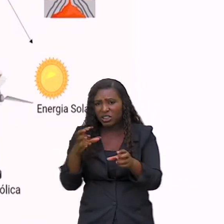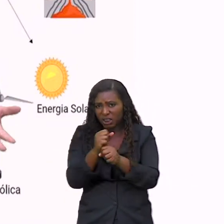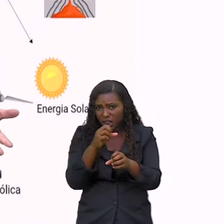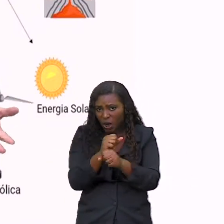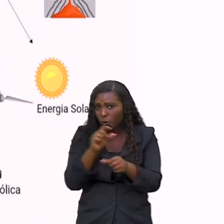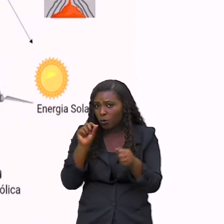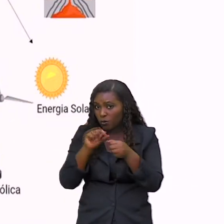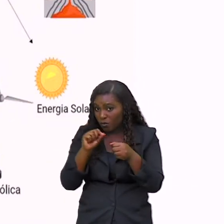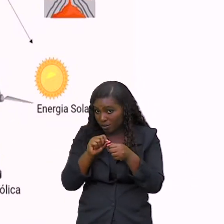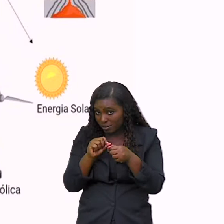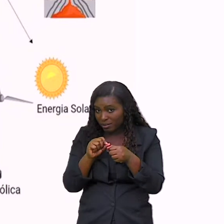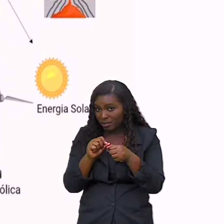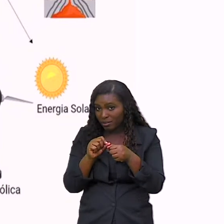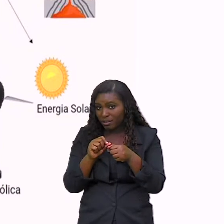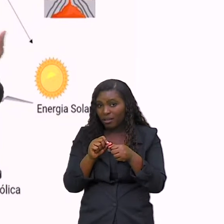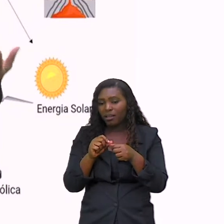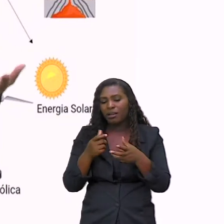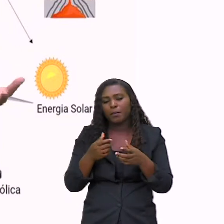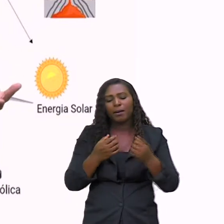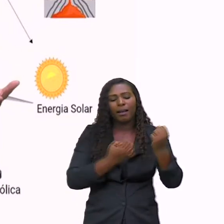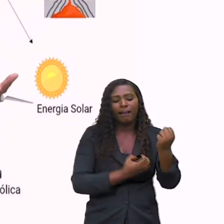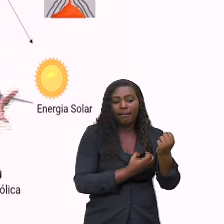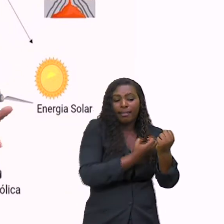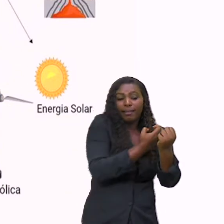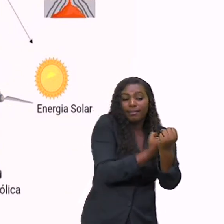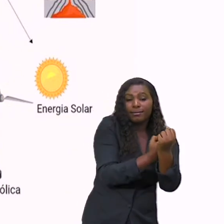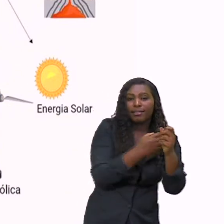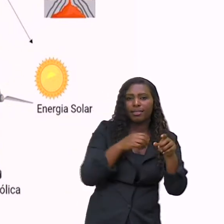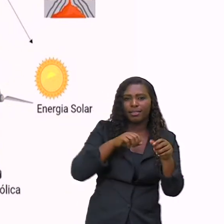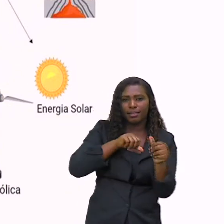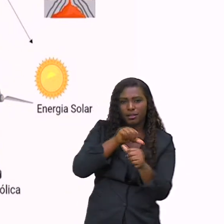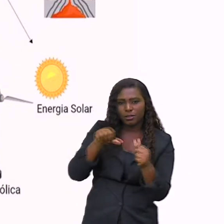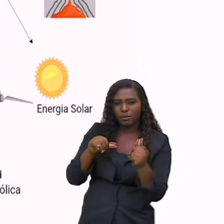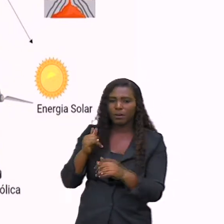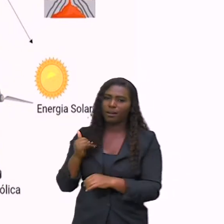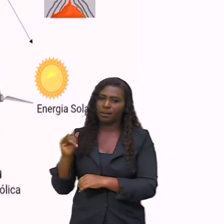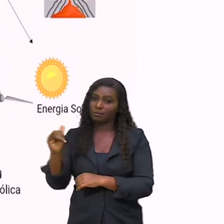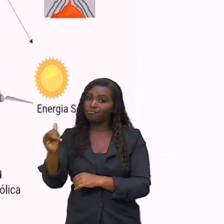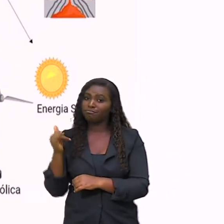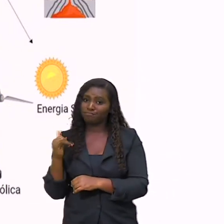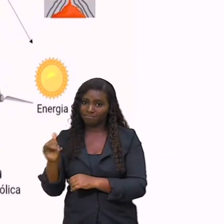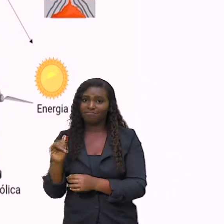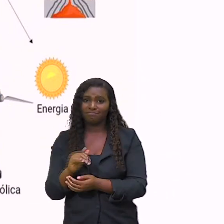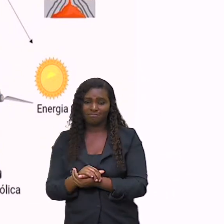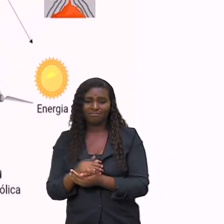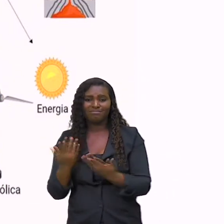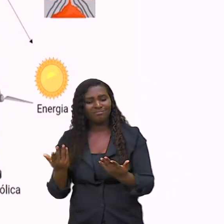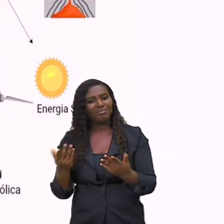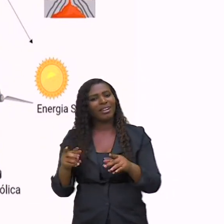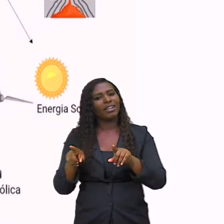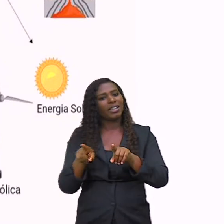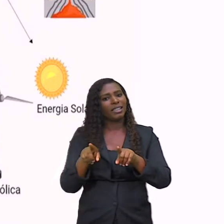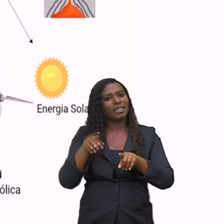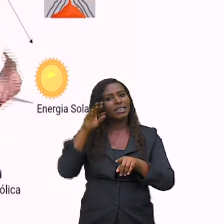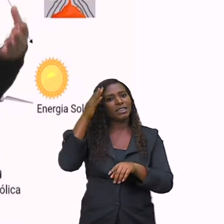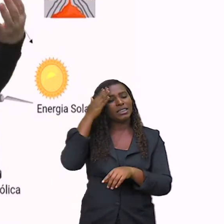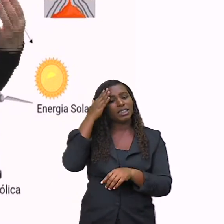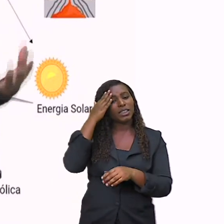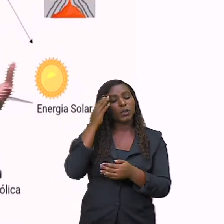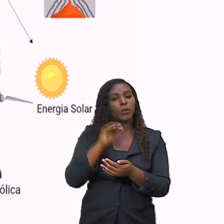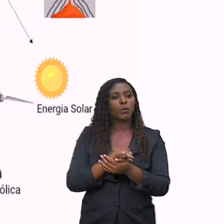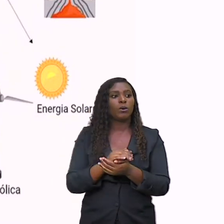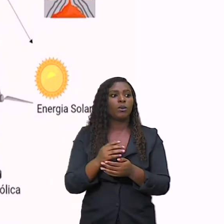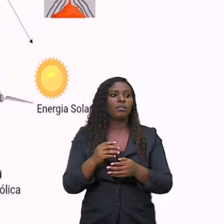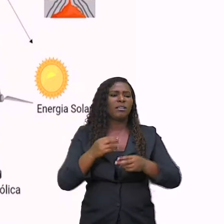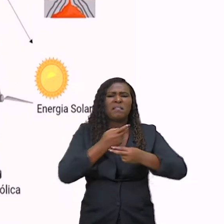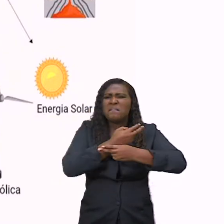de gases ideais, em que se considera nula a energia potencial entre as partículas para